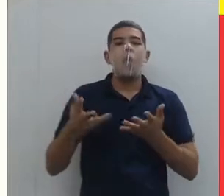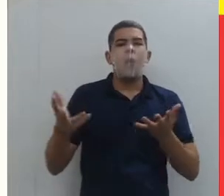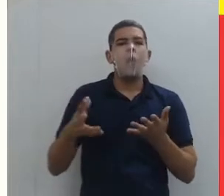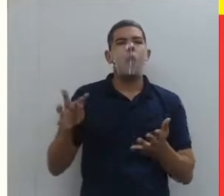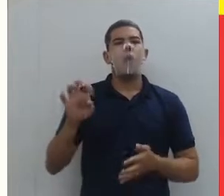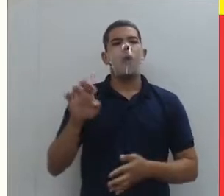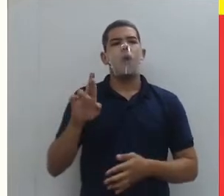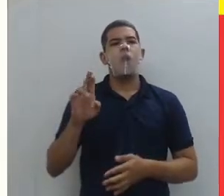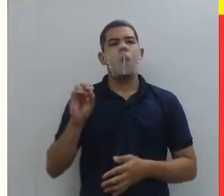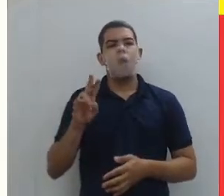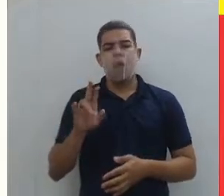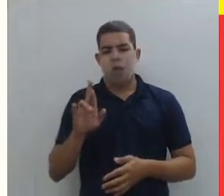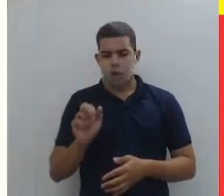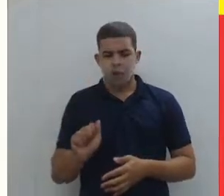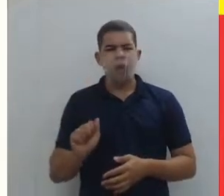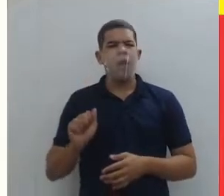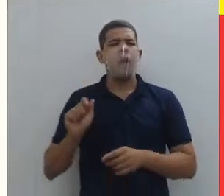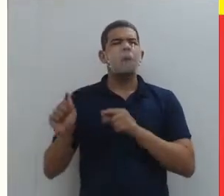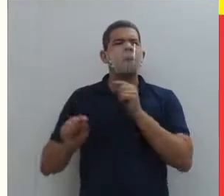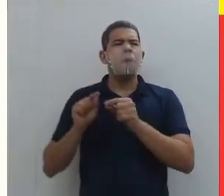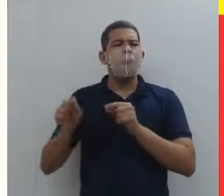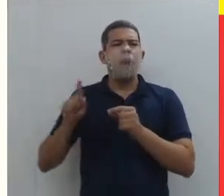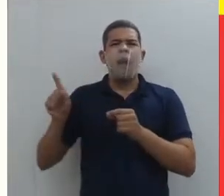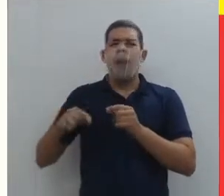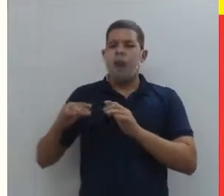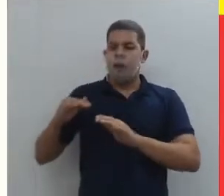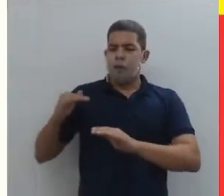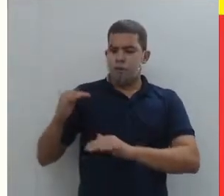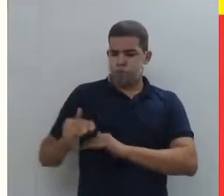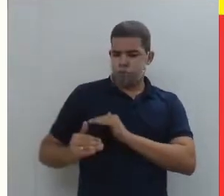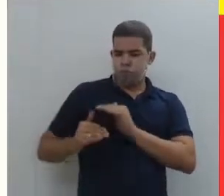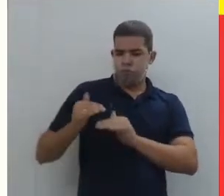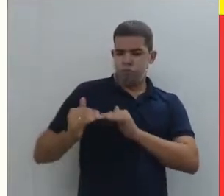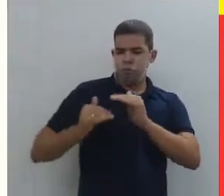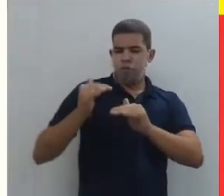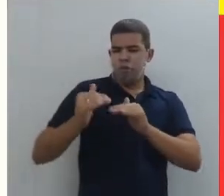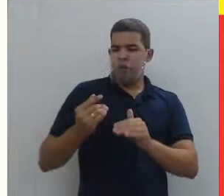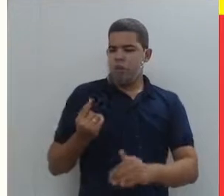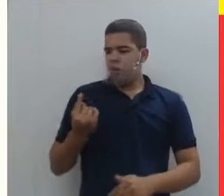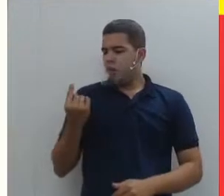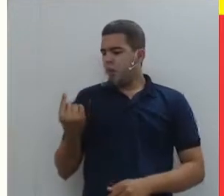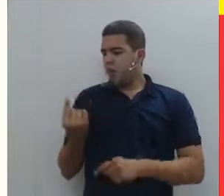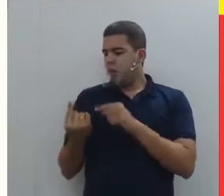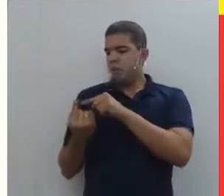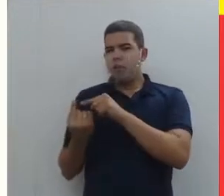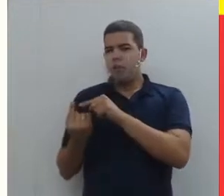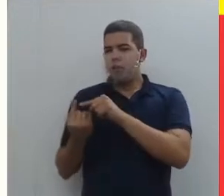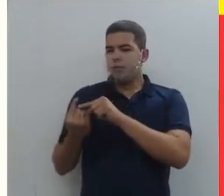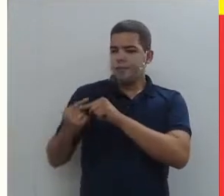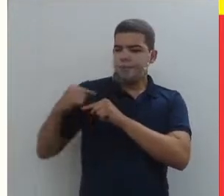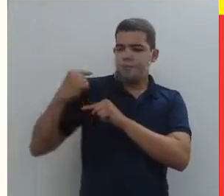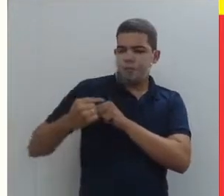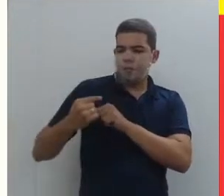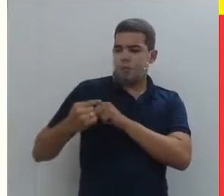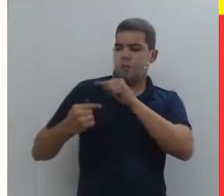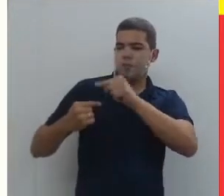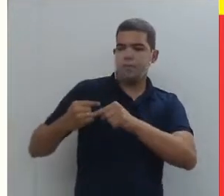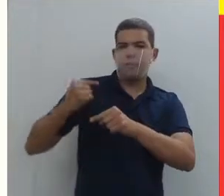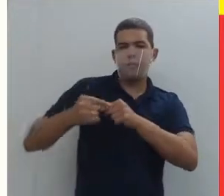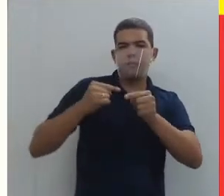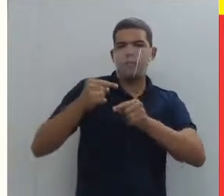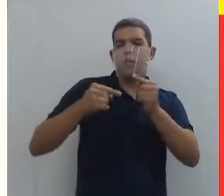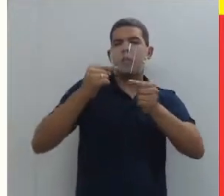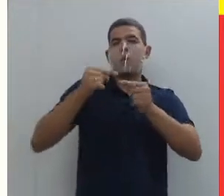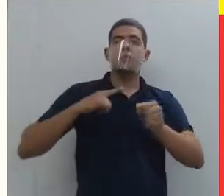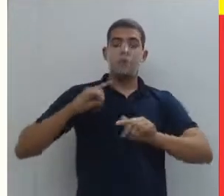fala sobre a biogênese, a gente sabe que existe uma cadeia evolutiva, que uma espécie se origina de novas espécies e assim essa